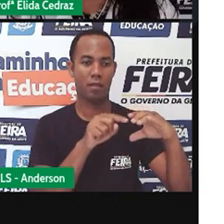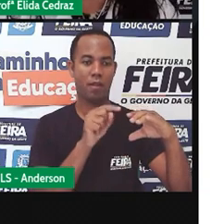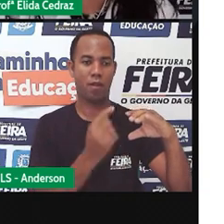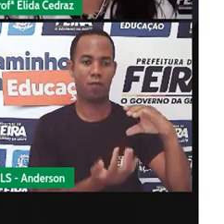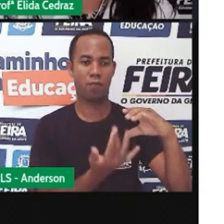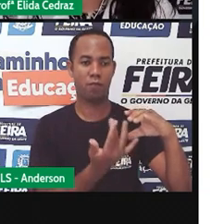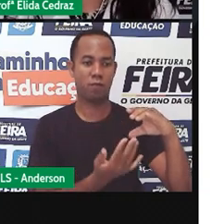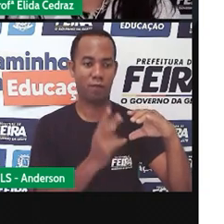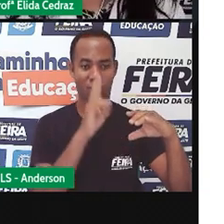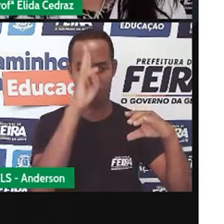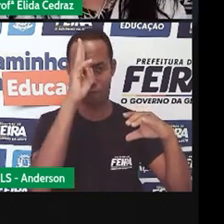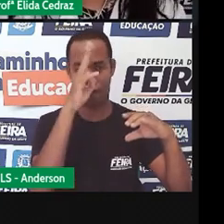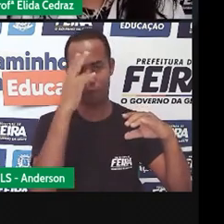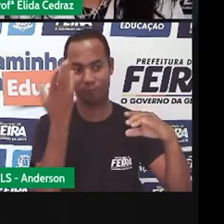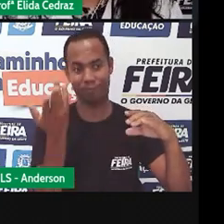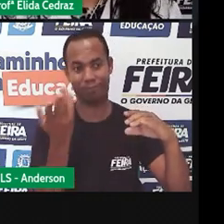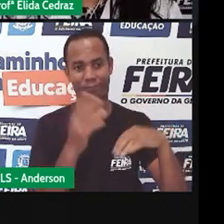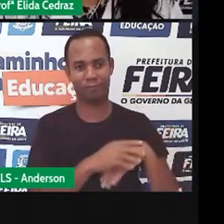temperaturas.